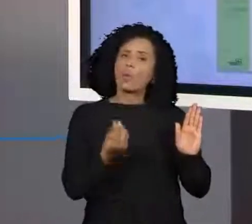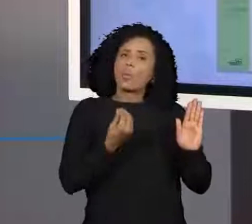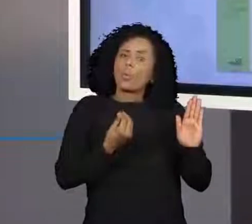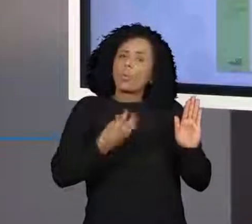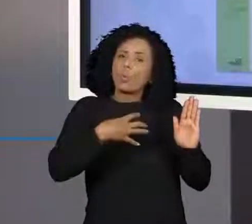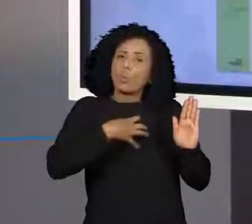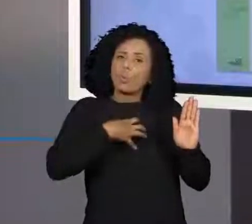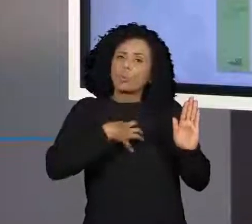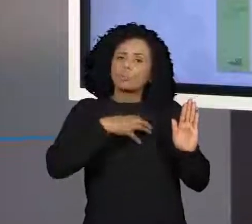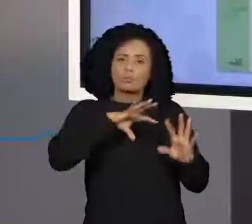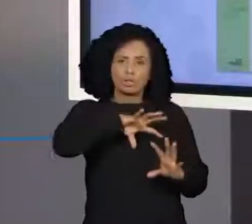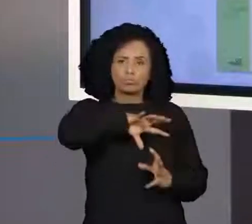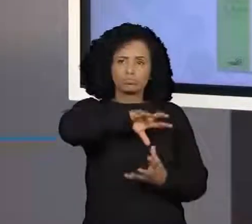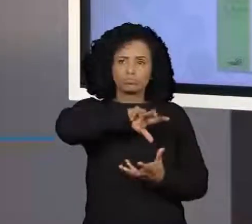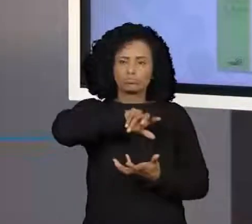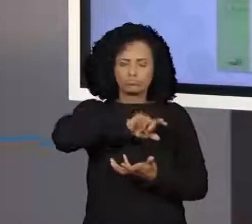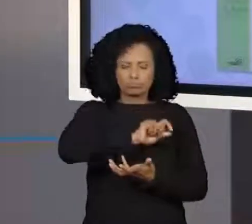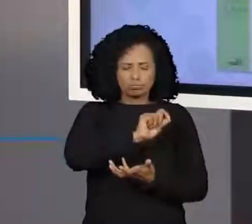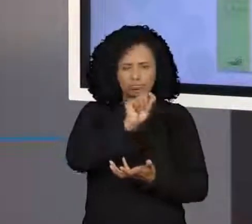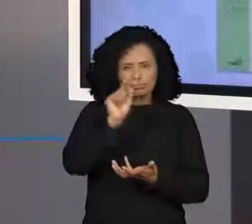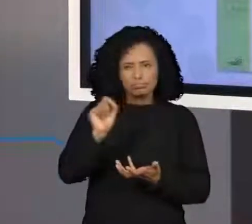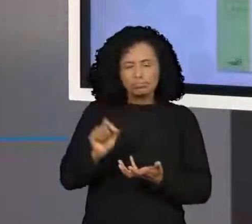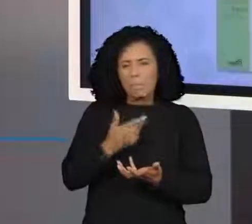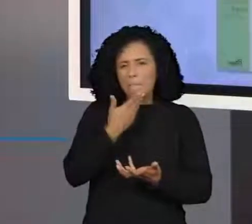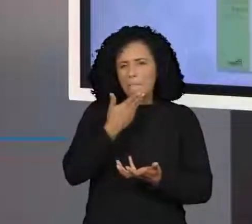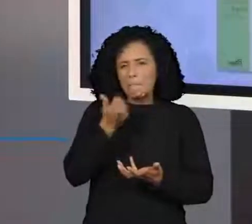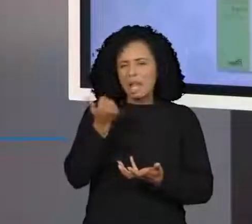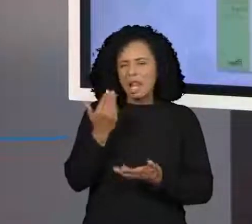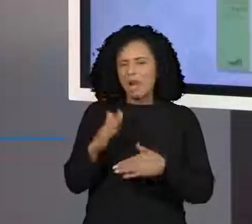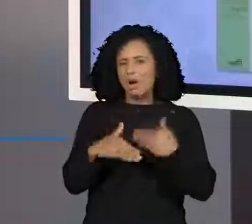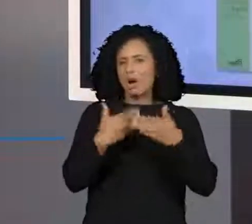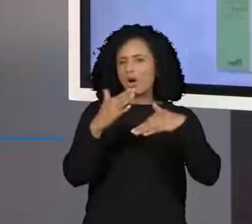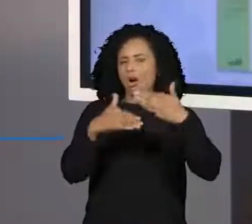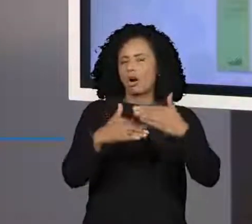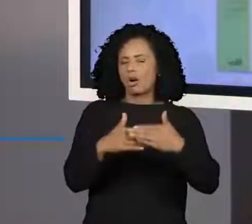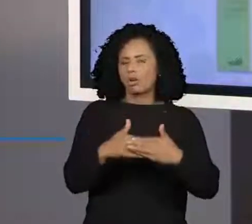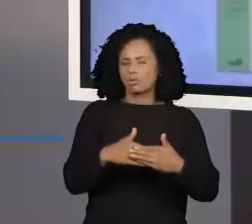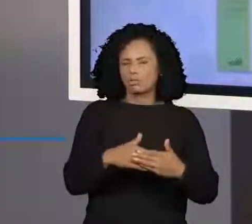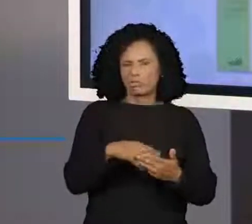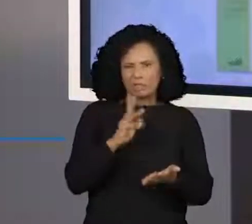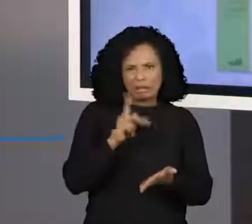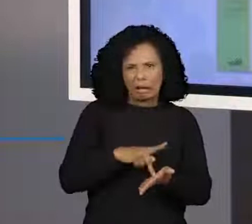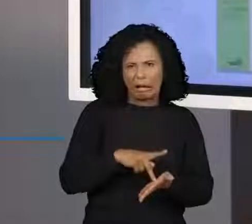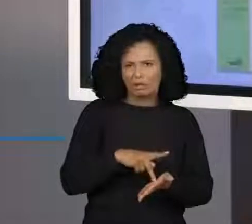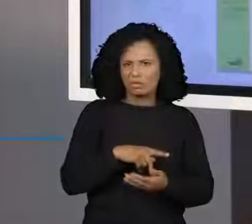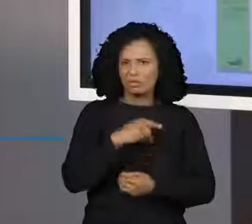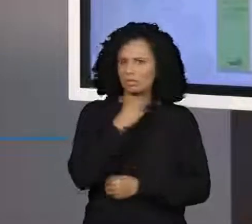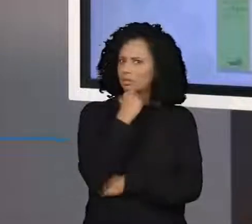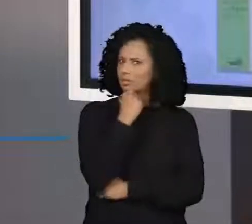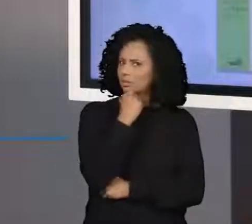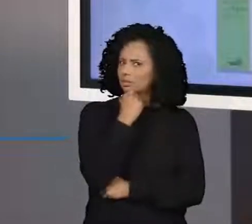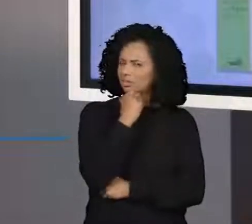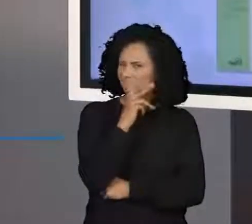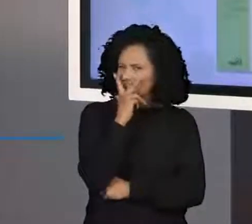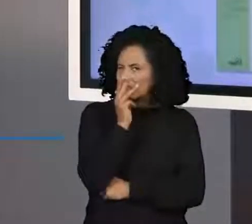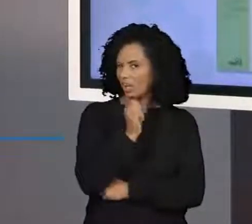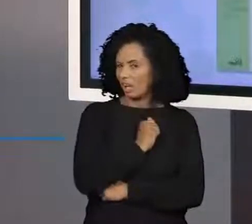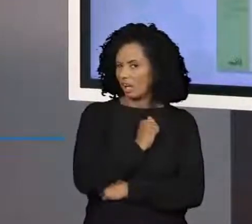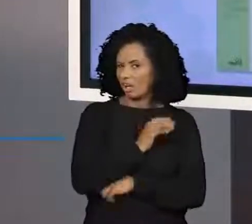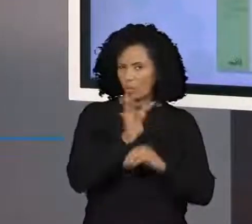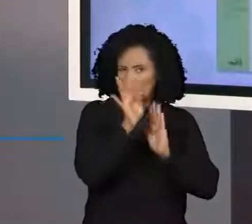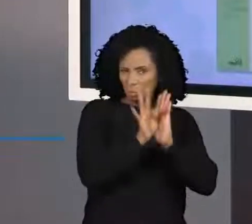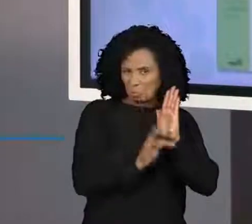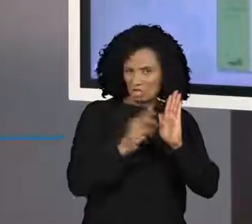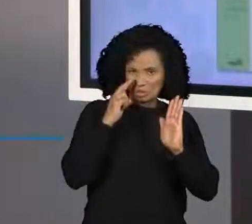mundo muito melhor. Sério que um texto tem todo esse poder? Tem sim. Quando um